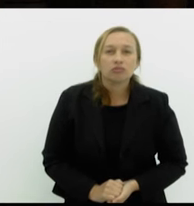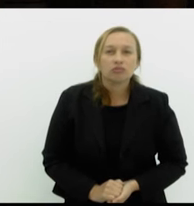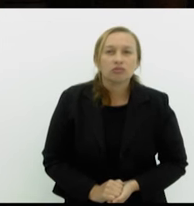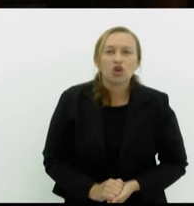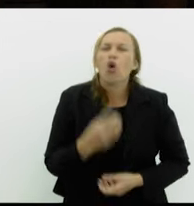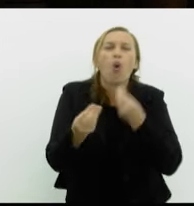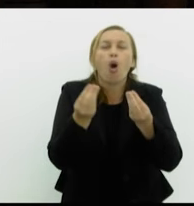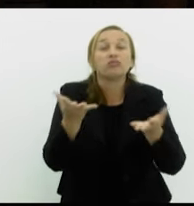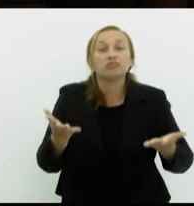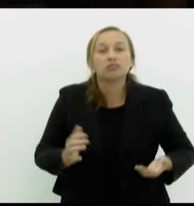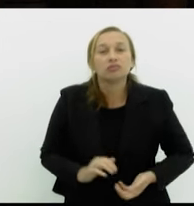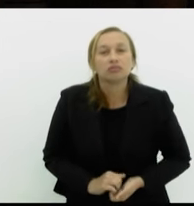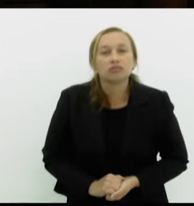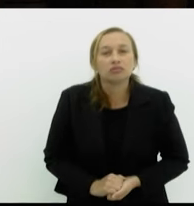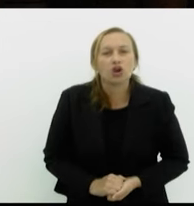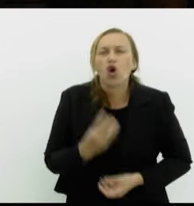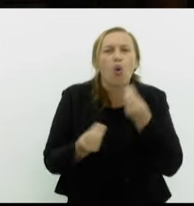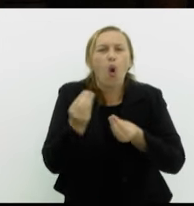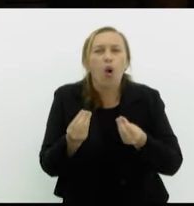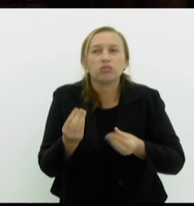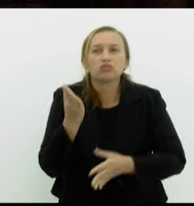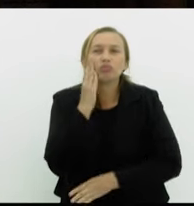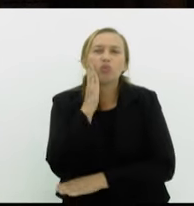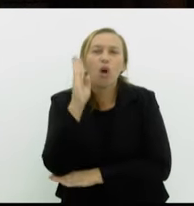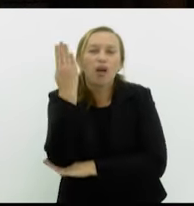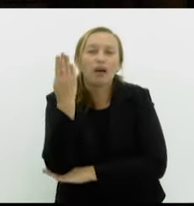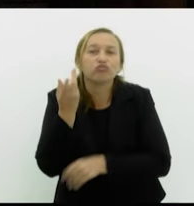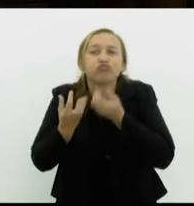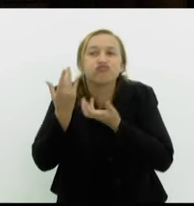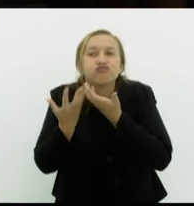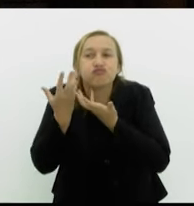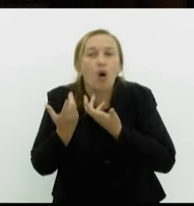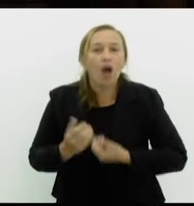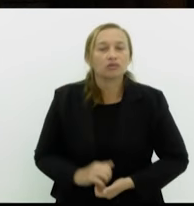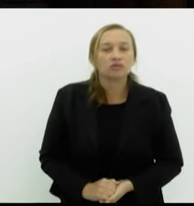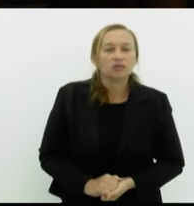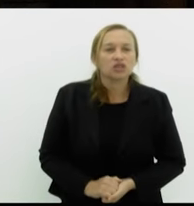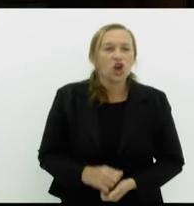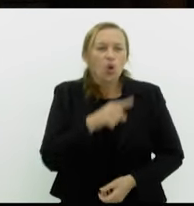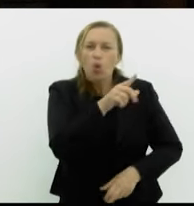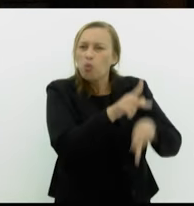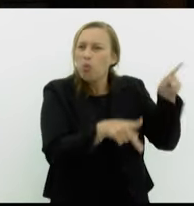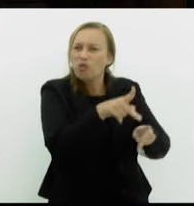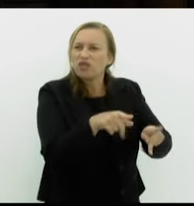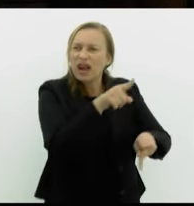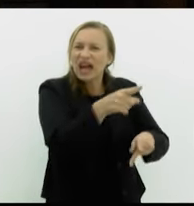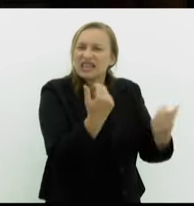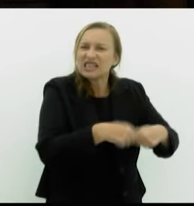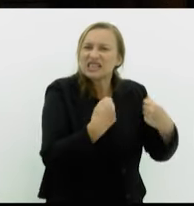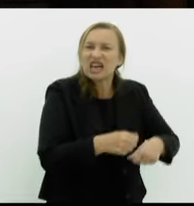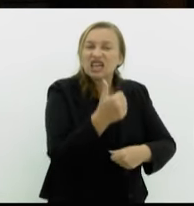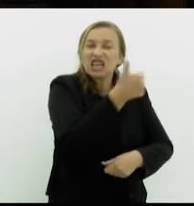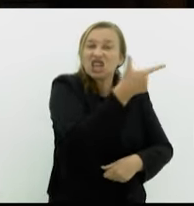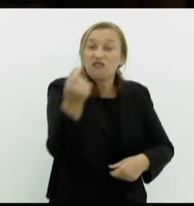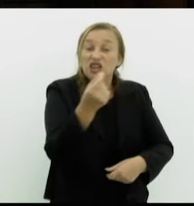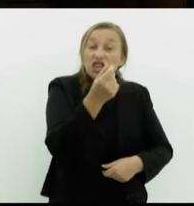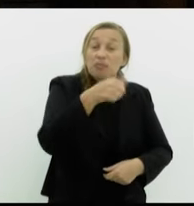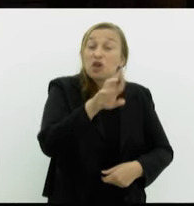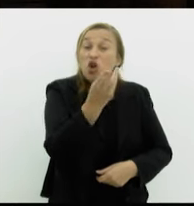Como pode? Como é que a cara não queima? Aquela população necessitando de 20 bilhões de